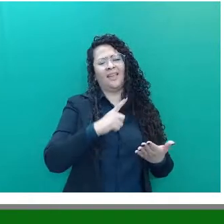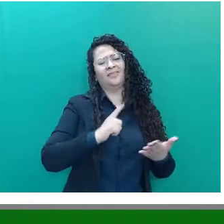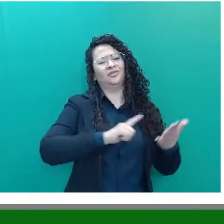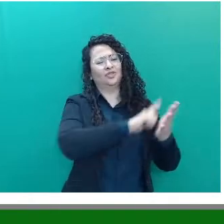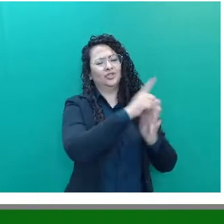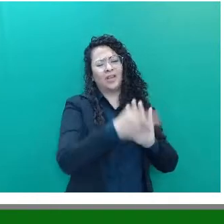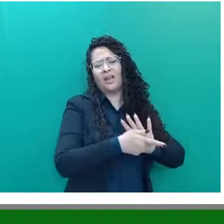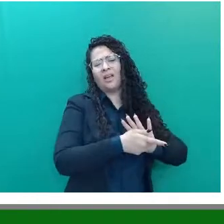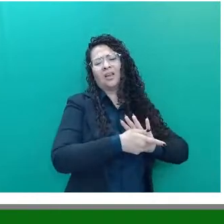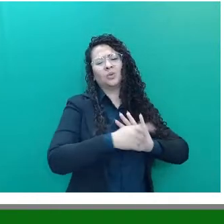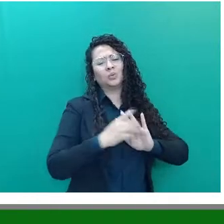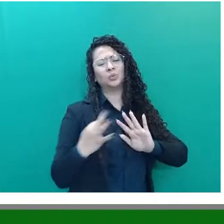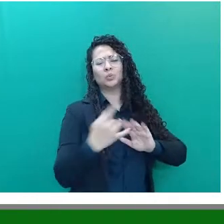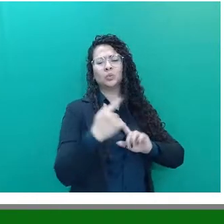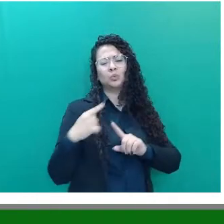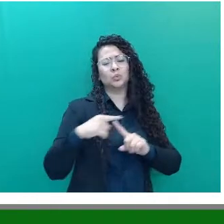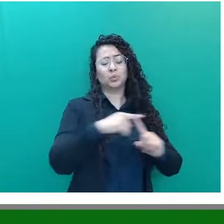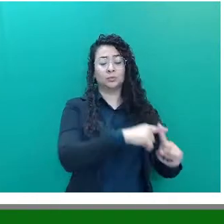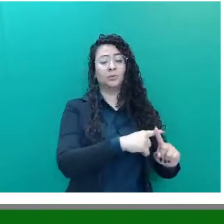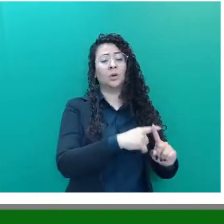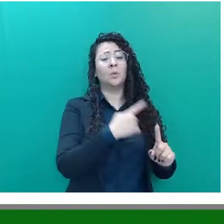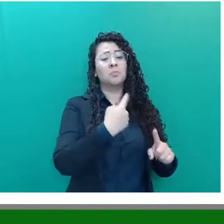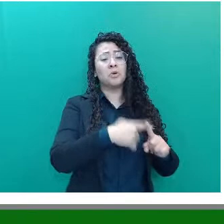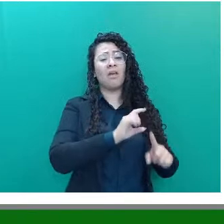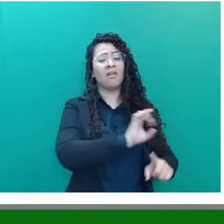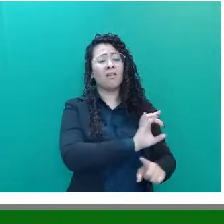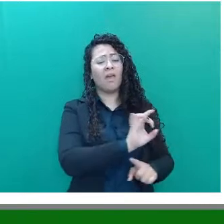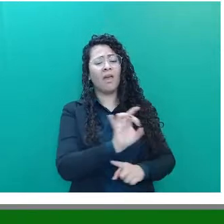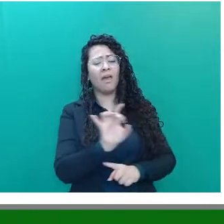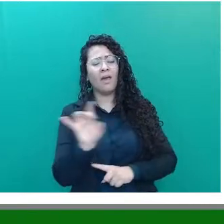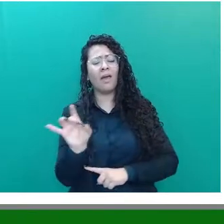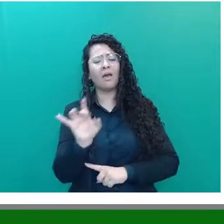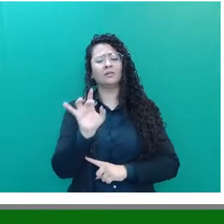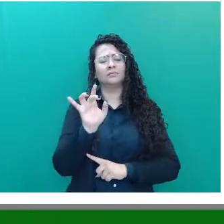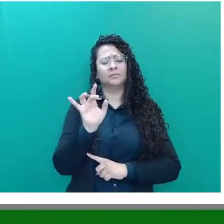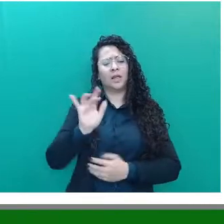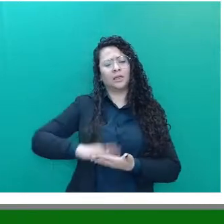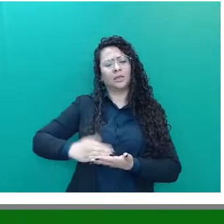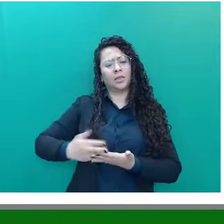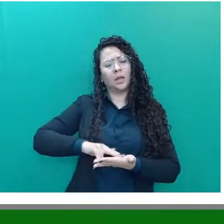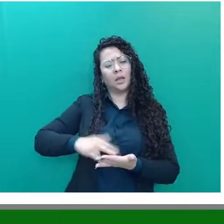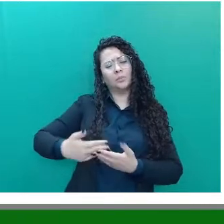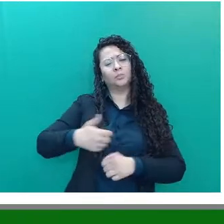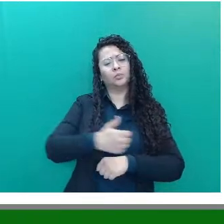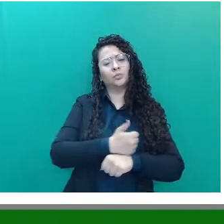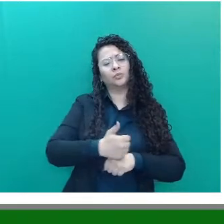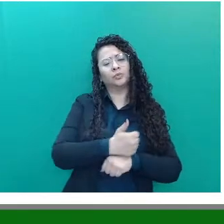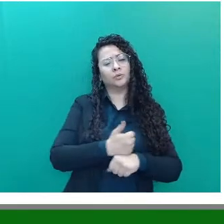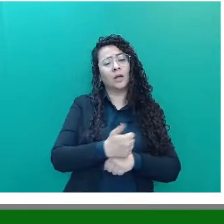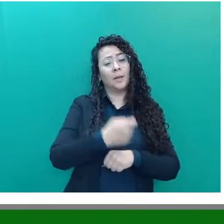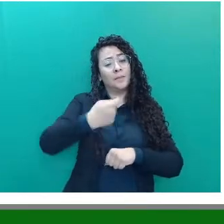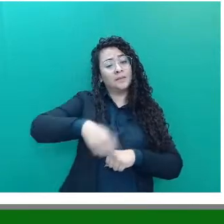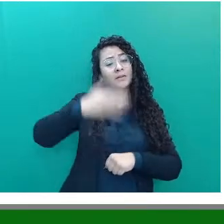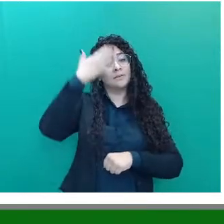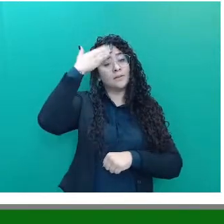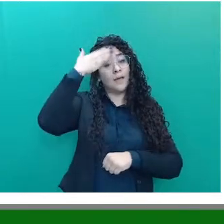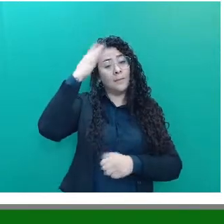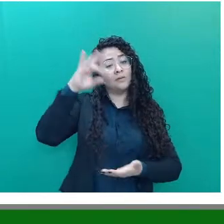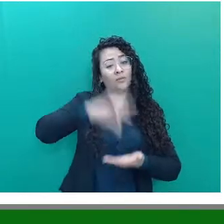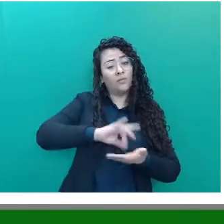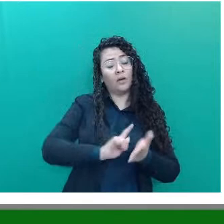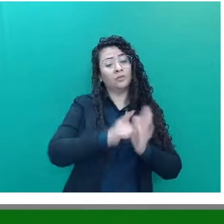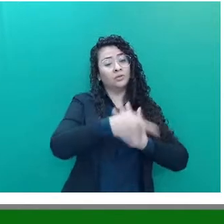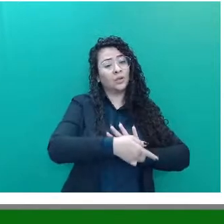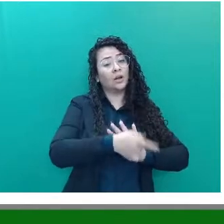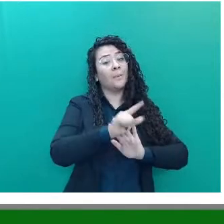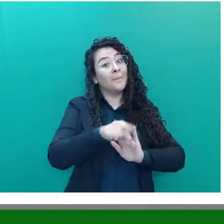pois entende-se que cabe ao tradutor conhecer elementos textuais de cada gênero para então saber traduzi-los. Você faz